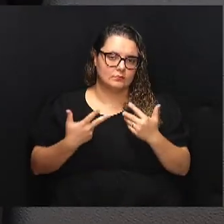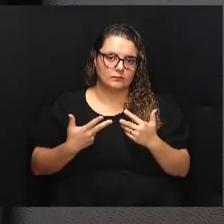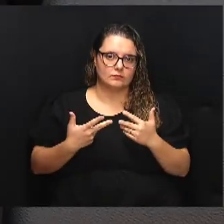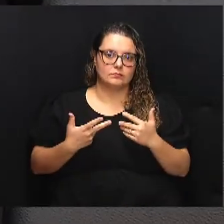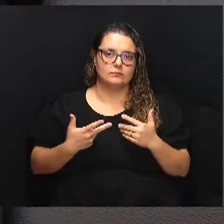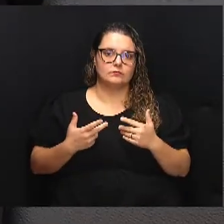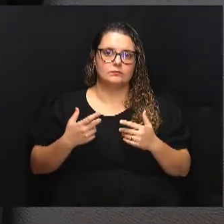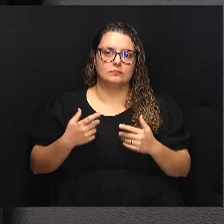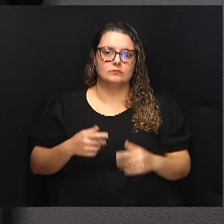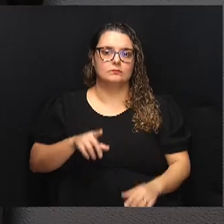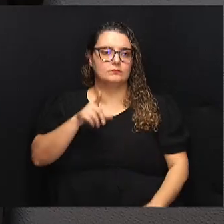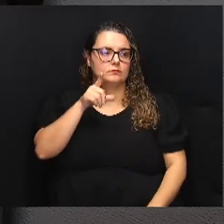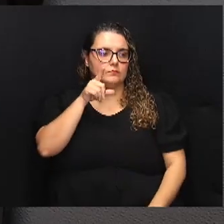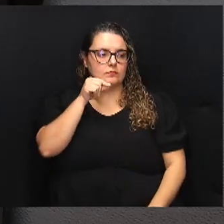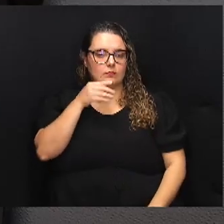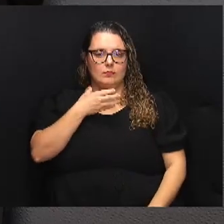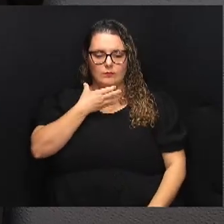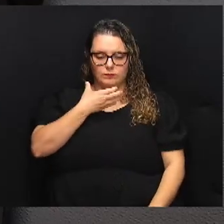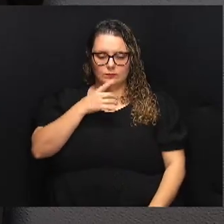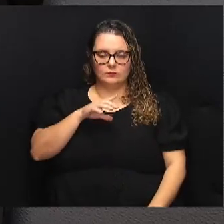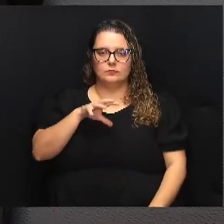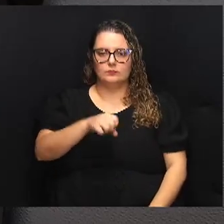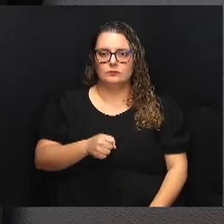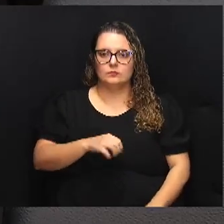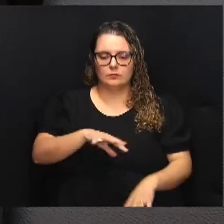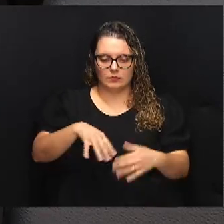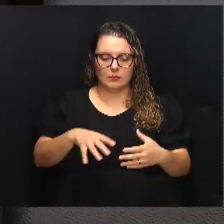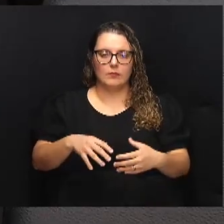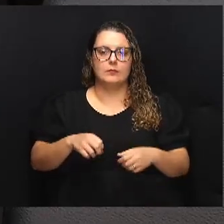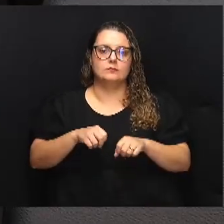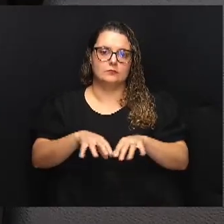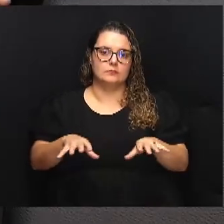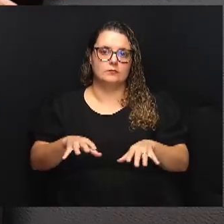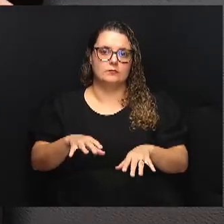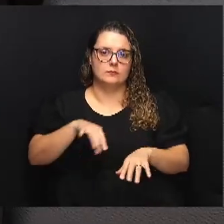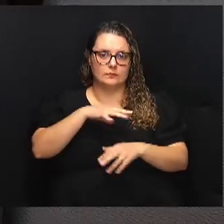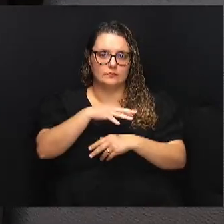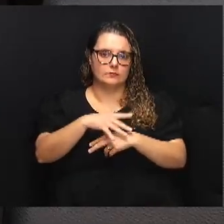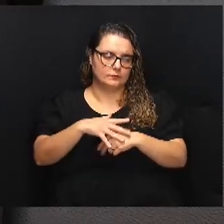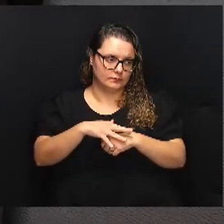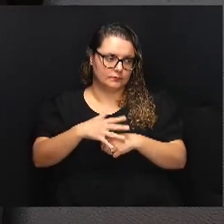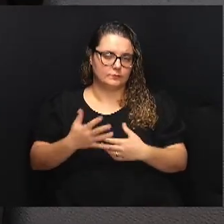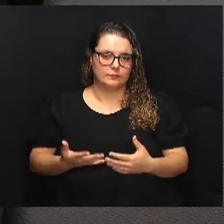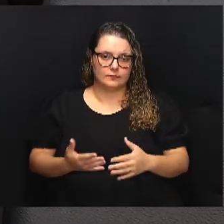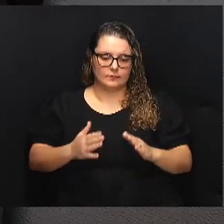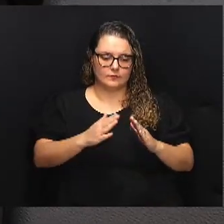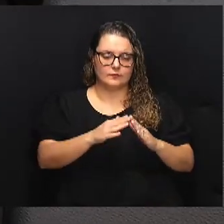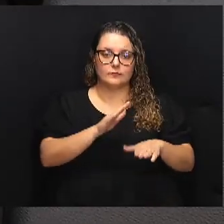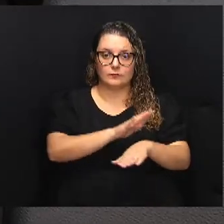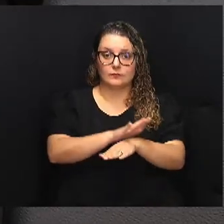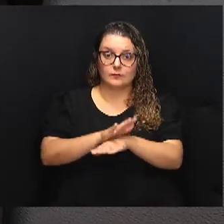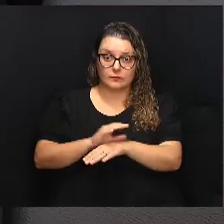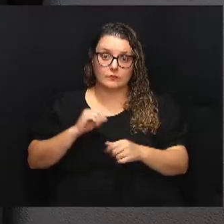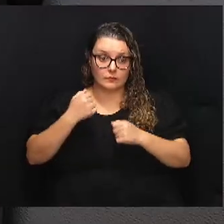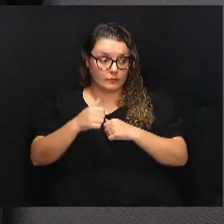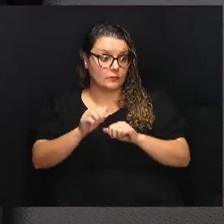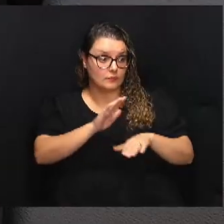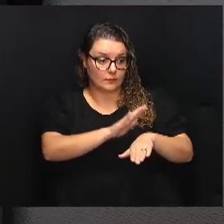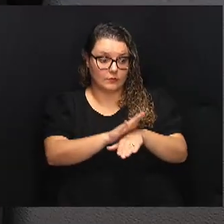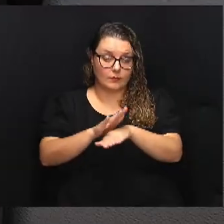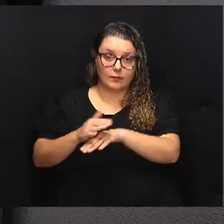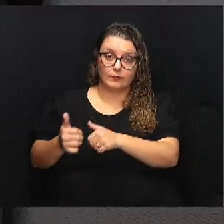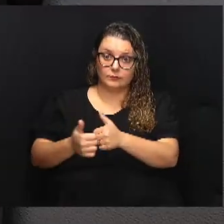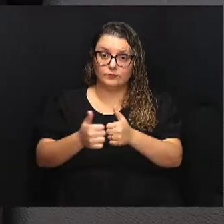rua, o pombo vem e mexe ali e acaba trazendo doença. E essas casinhas ajudam os protetores e ajudam as pessoas que estão ali em volta para